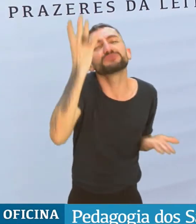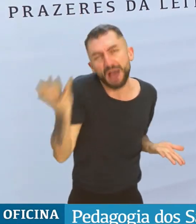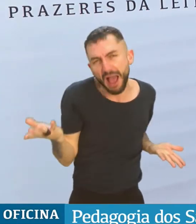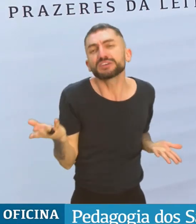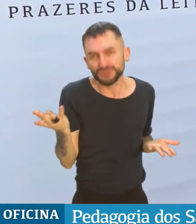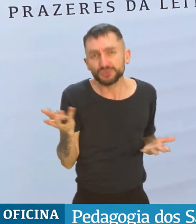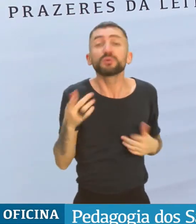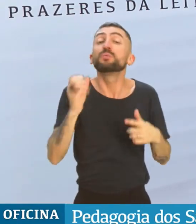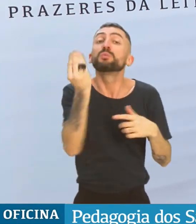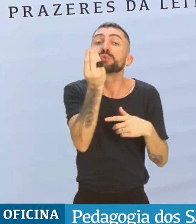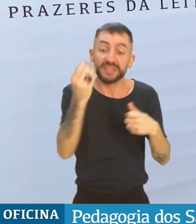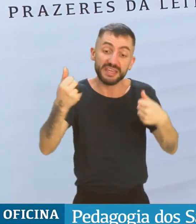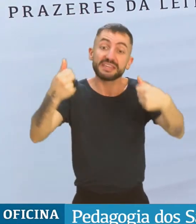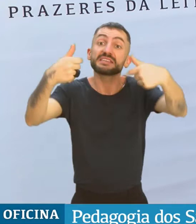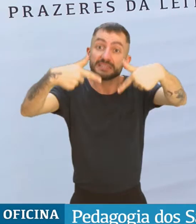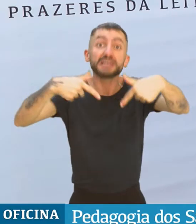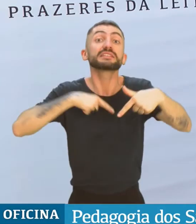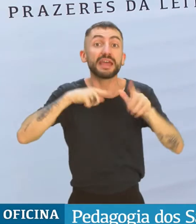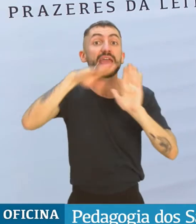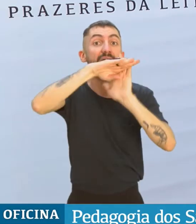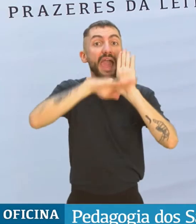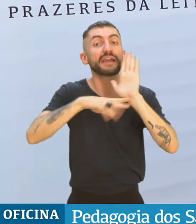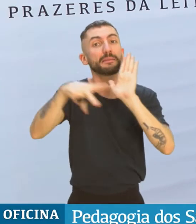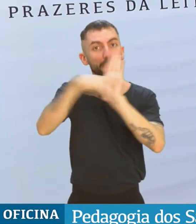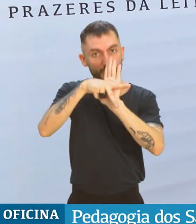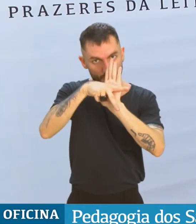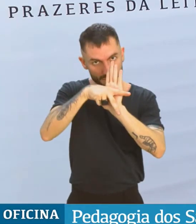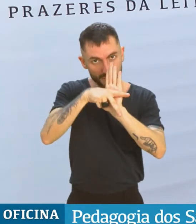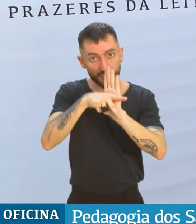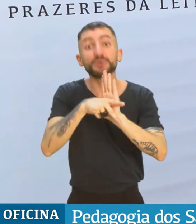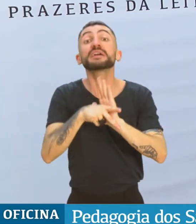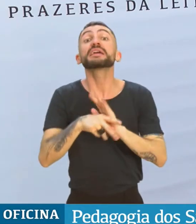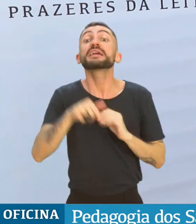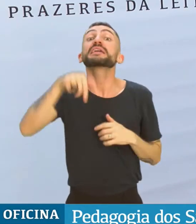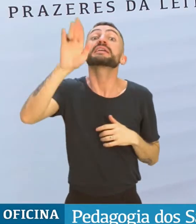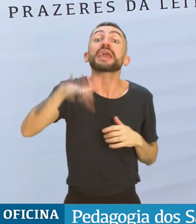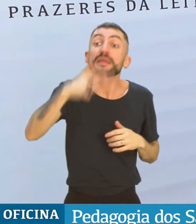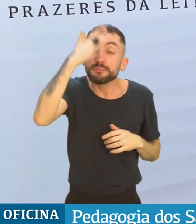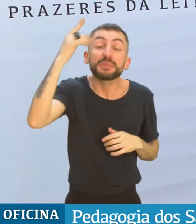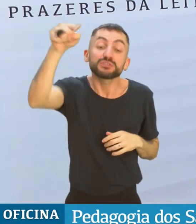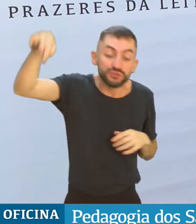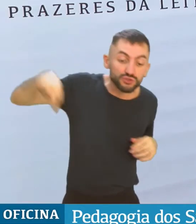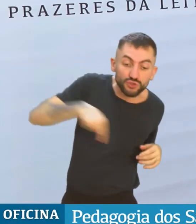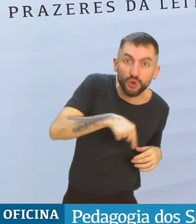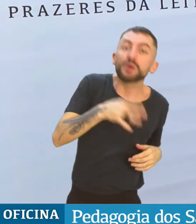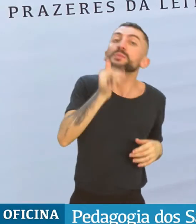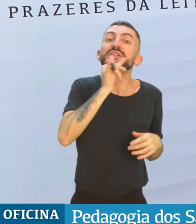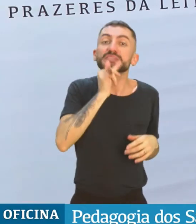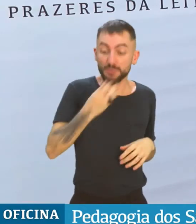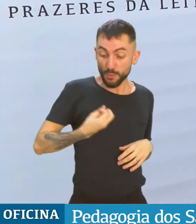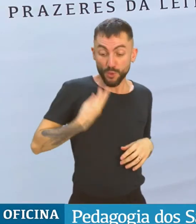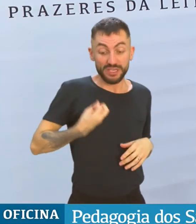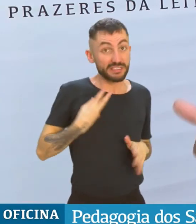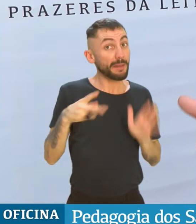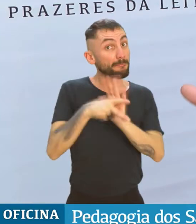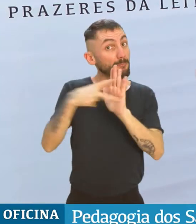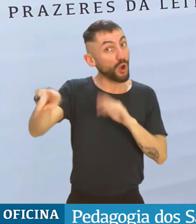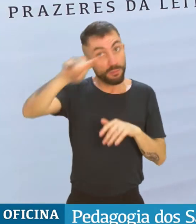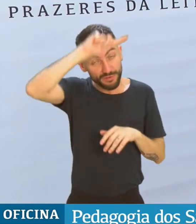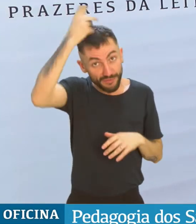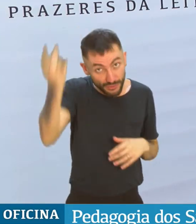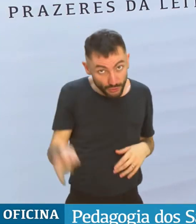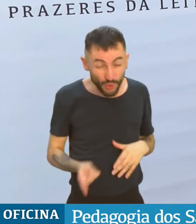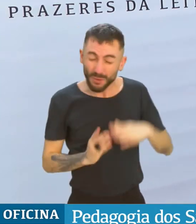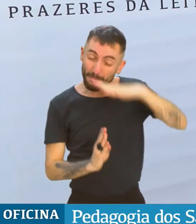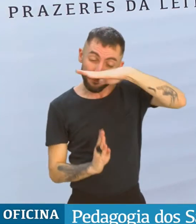Islã ele tem algumas regras próprias, né, de participar dessa competição. Poemas autorais, até 3